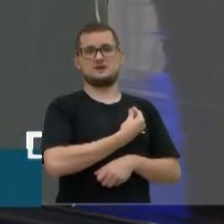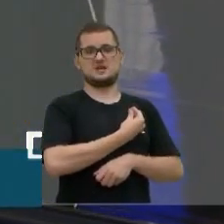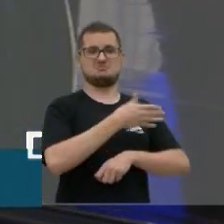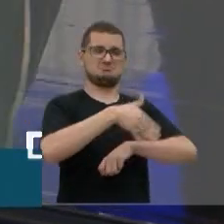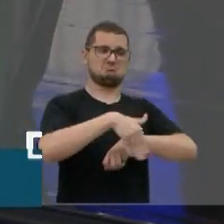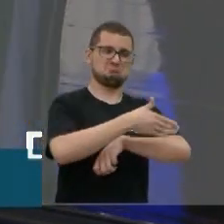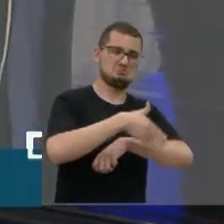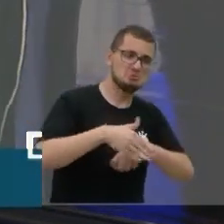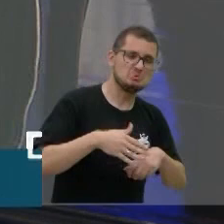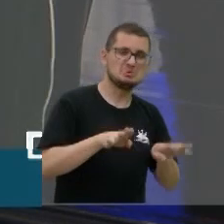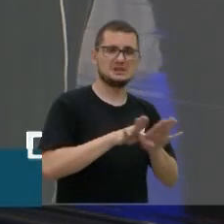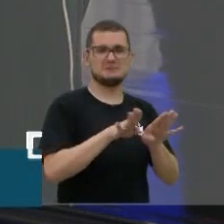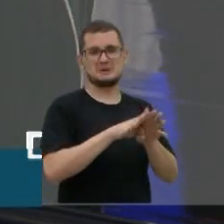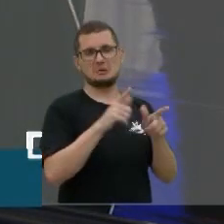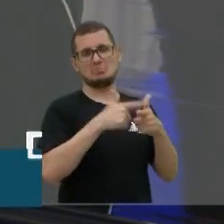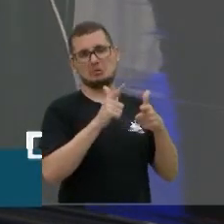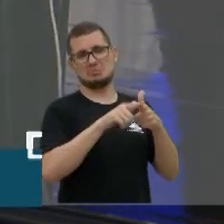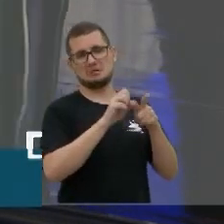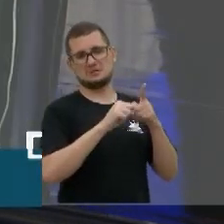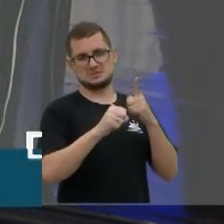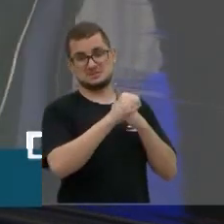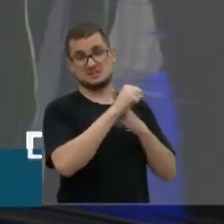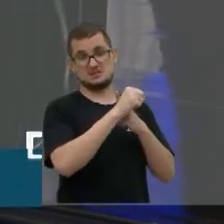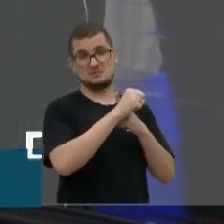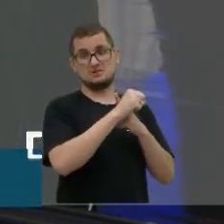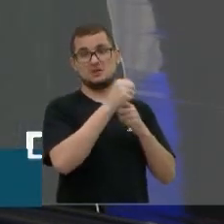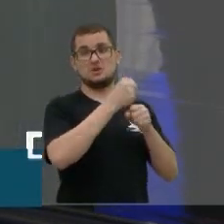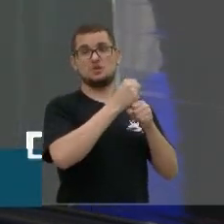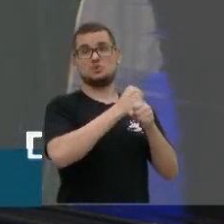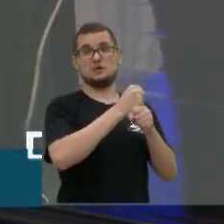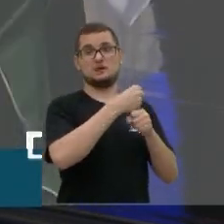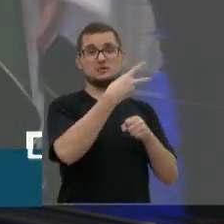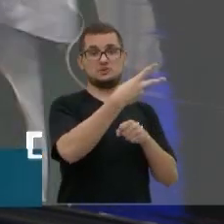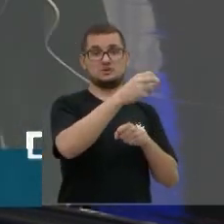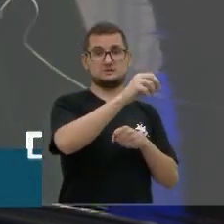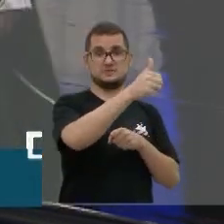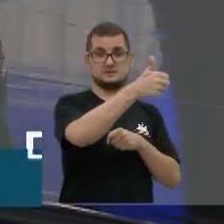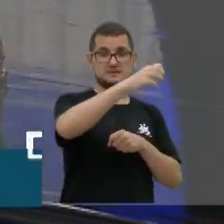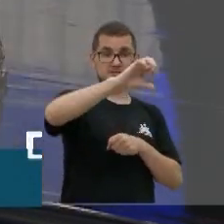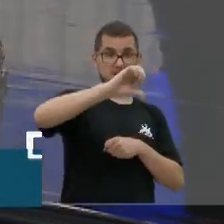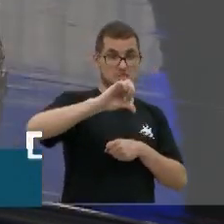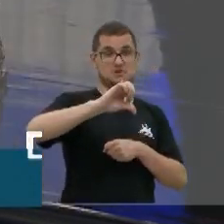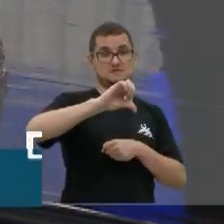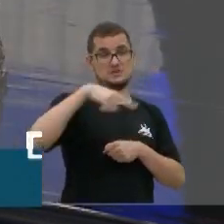de 2019. Eu posso falar, prestar conta do que foi o ano passado.